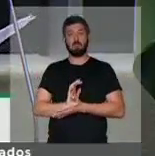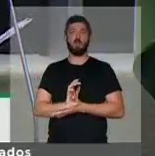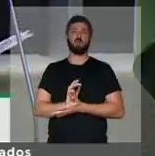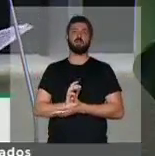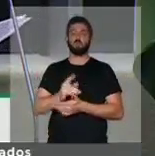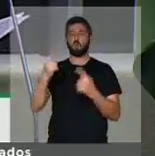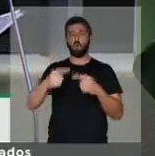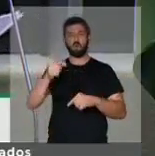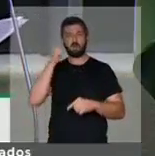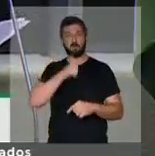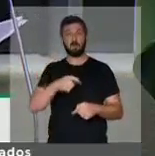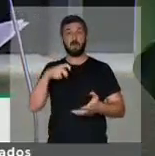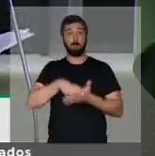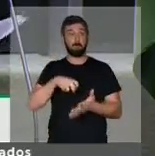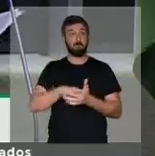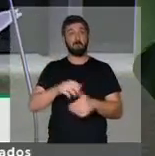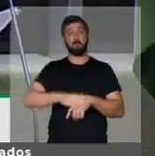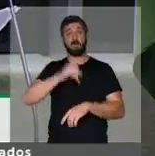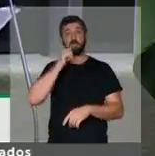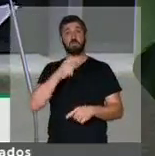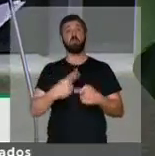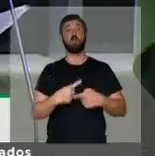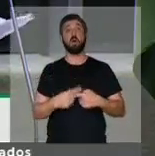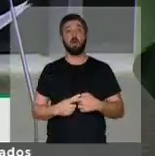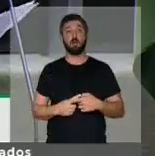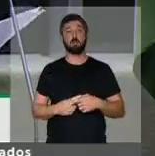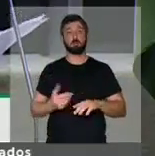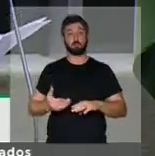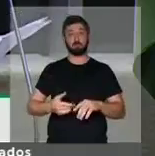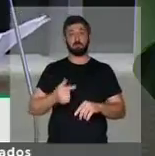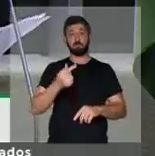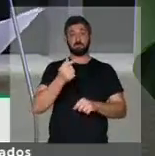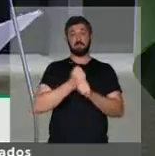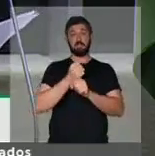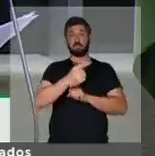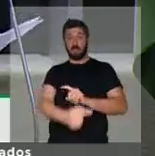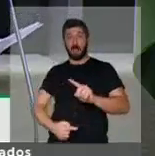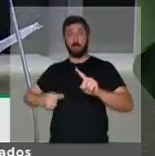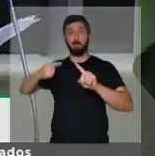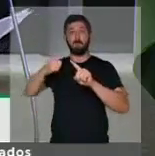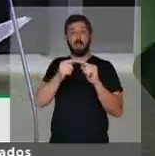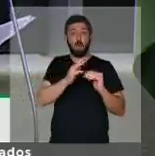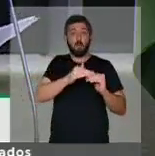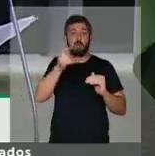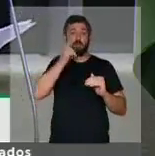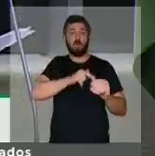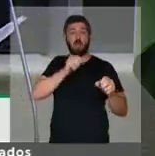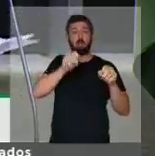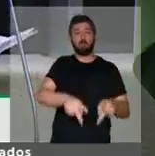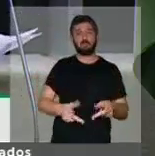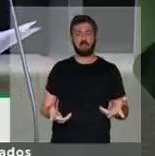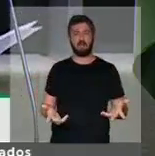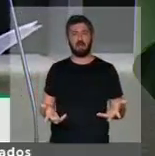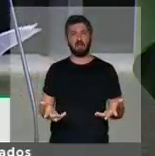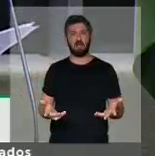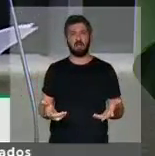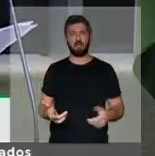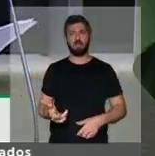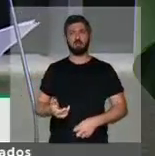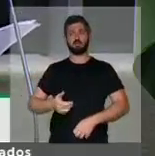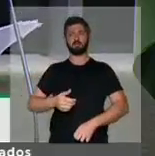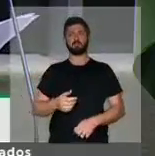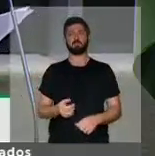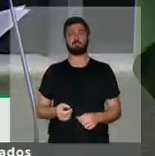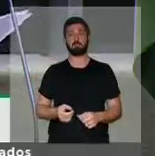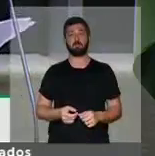ainda mais as mulheres, aumentando em 7 anos a idade mínima para se aposentarem. Com